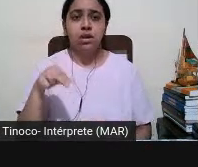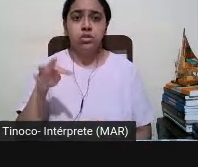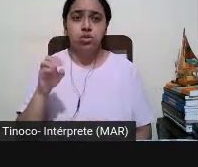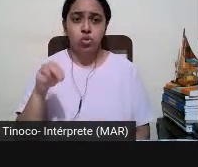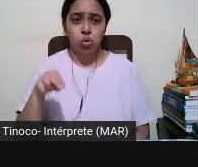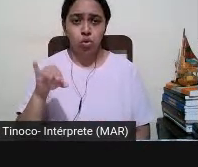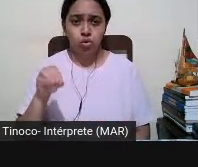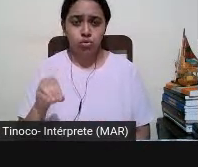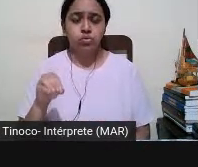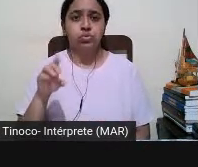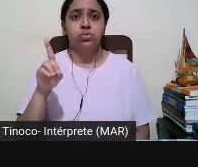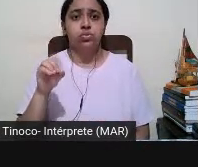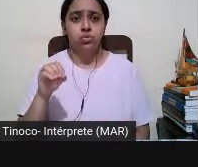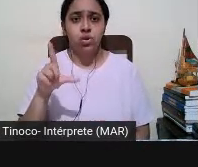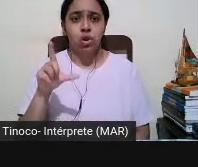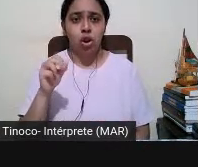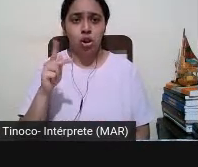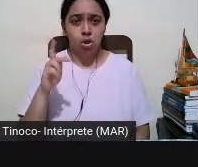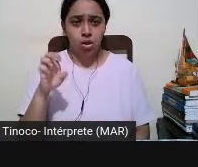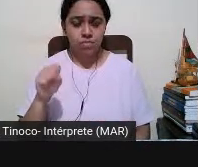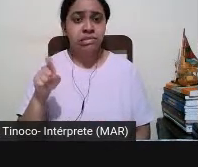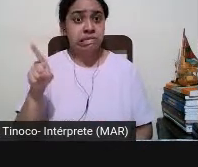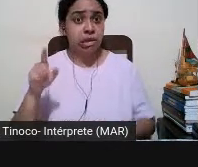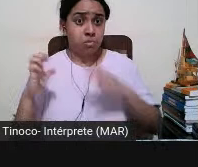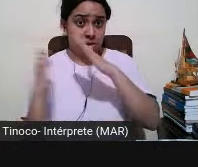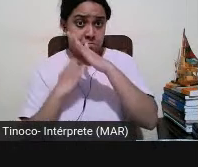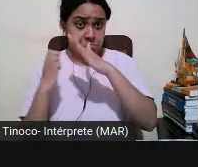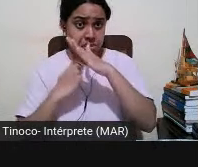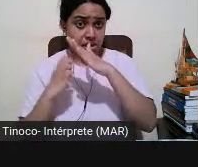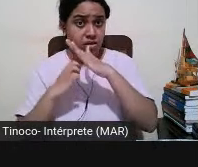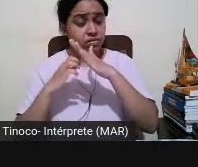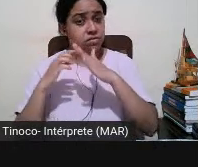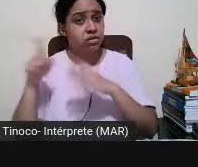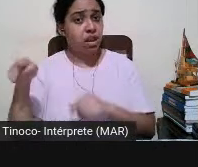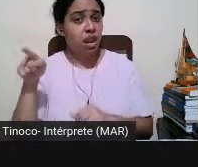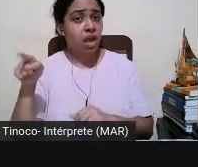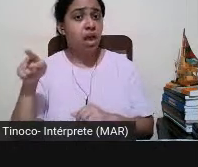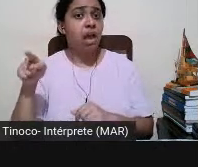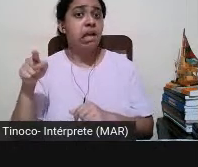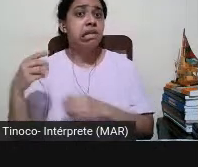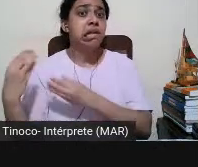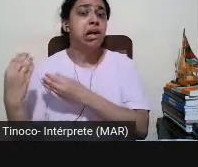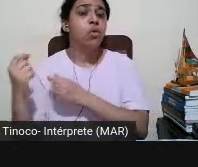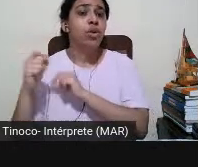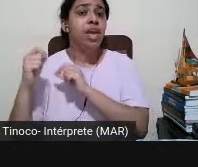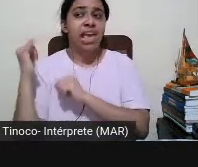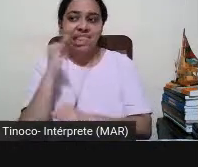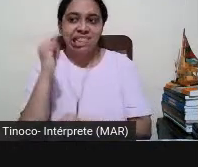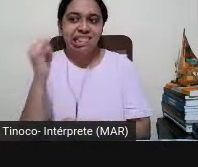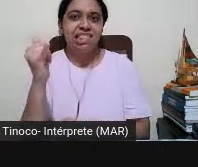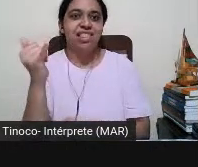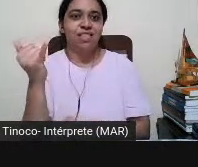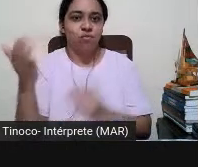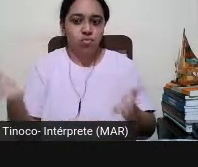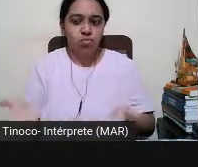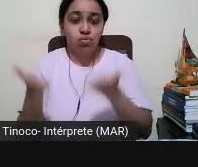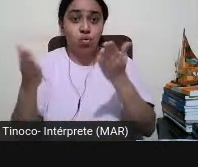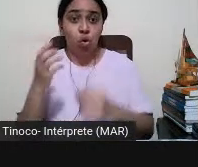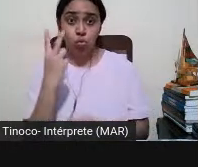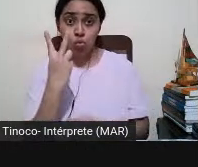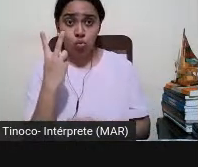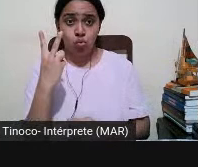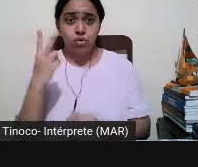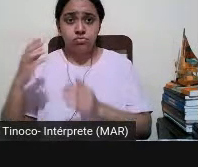grande parte do consumo dela né Não sei se atualmente todo vai para geração de energia elétrica Tá bom então tem duas termelétricas